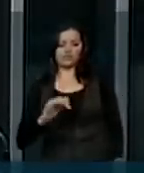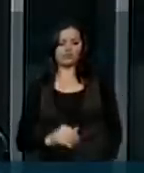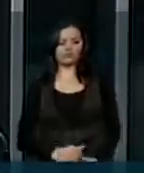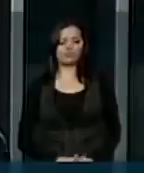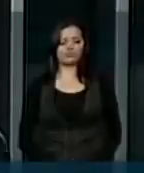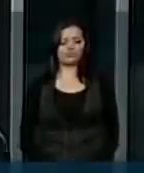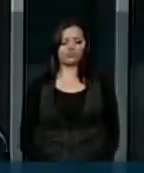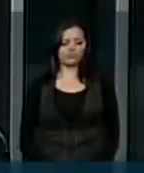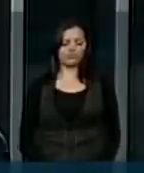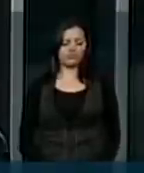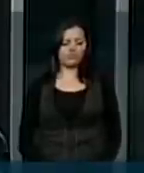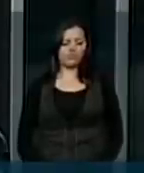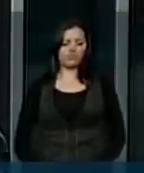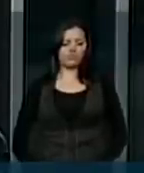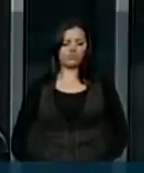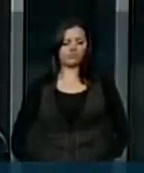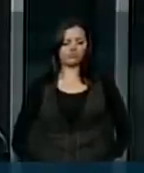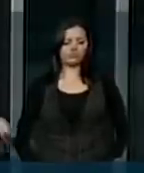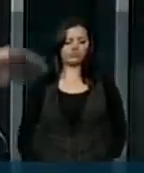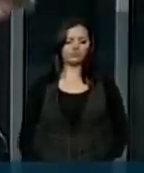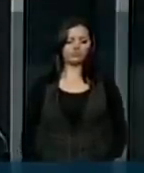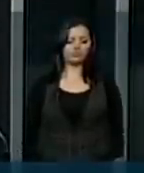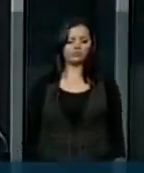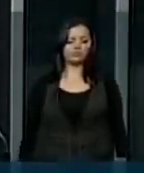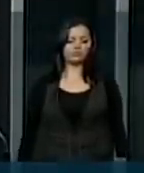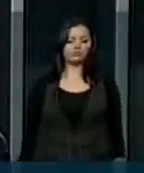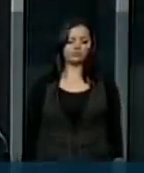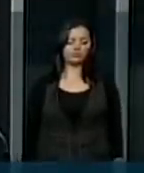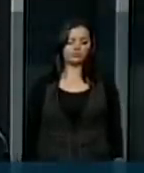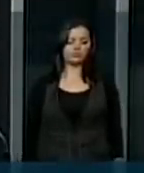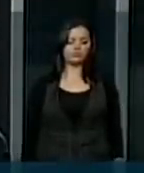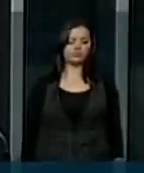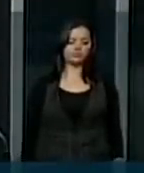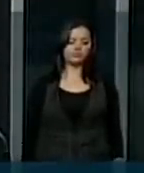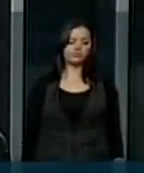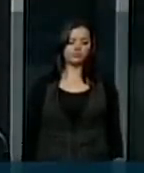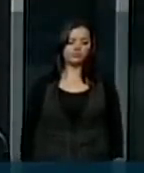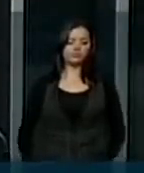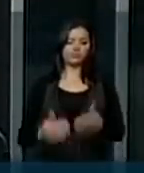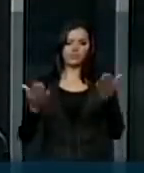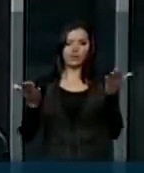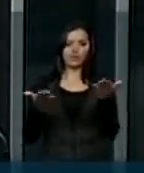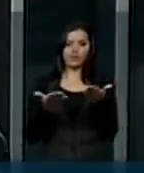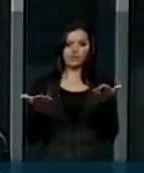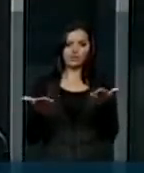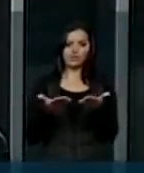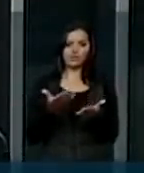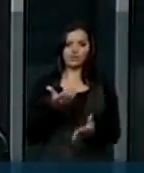poder judiciário. Hoje eu estou de luto.